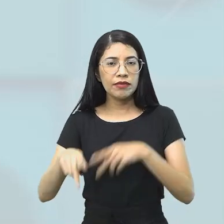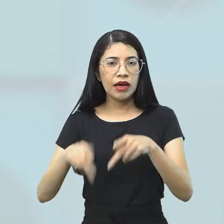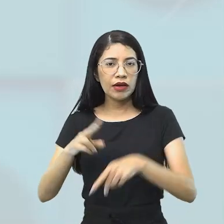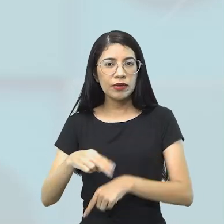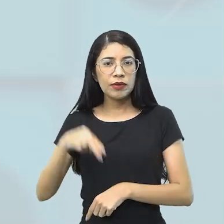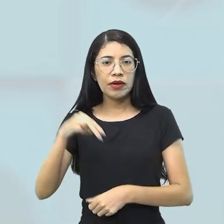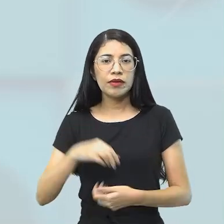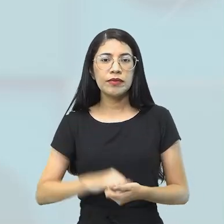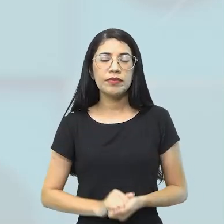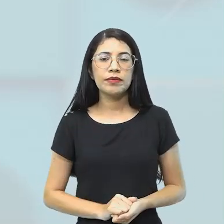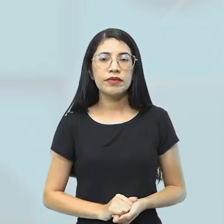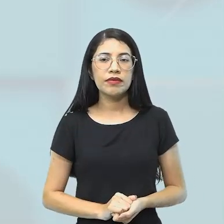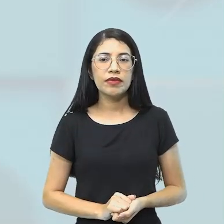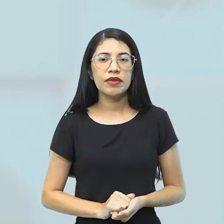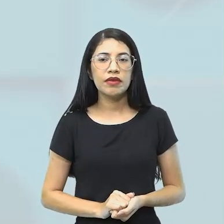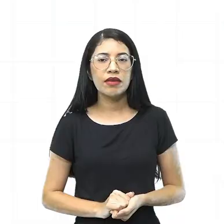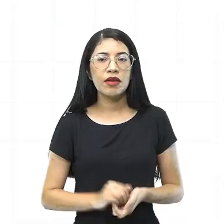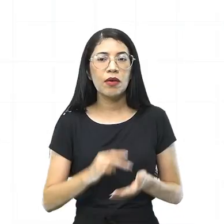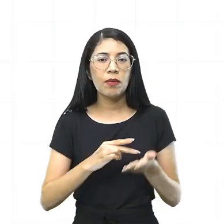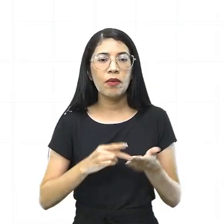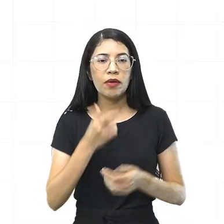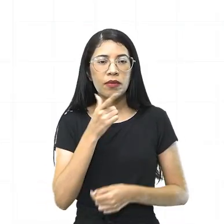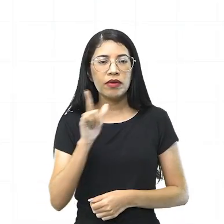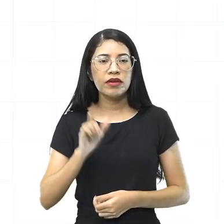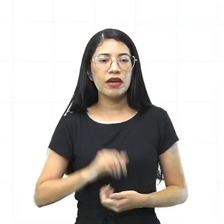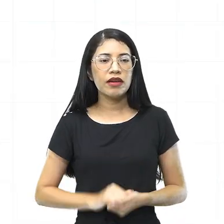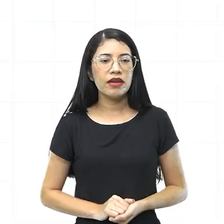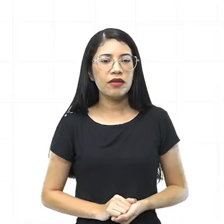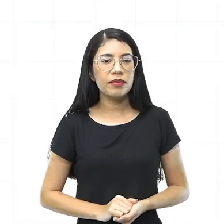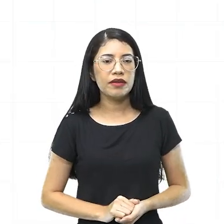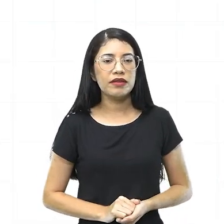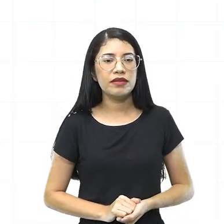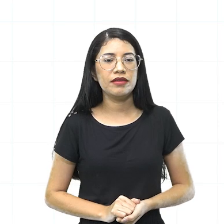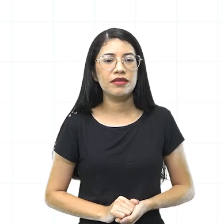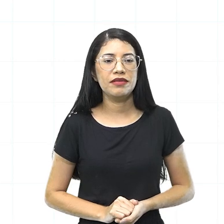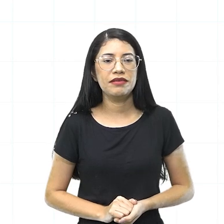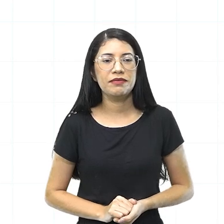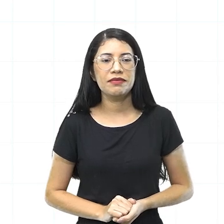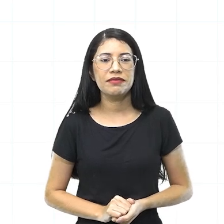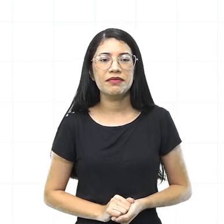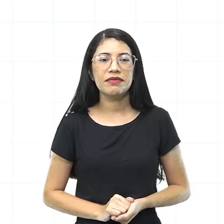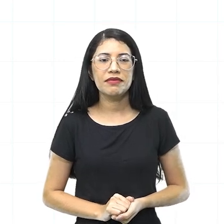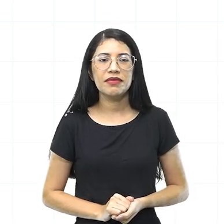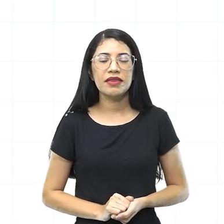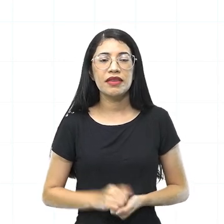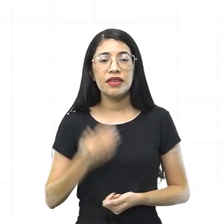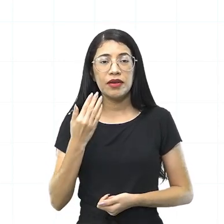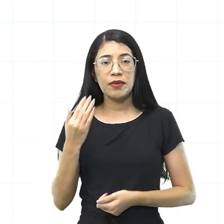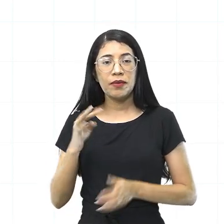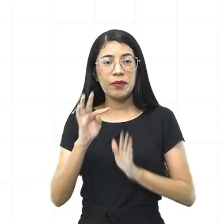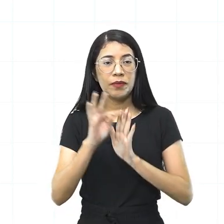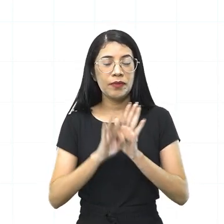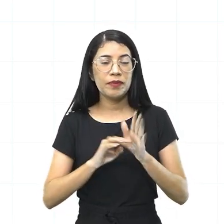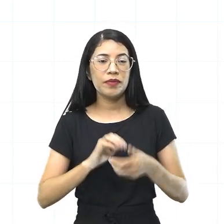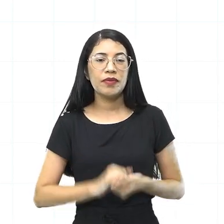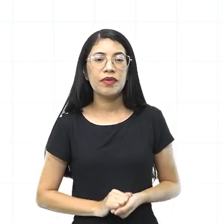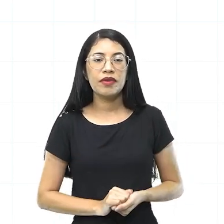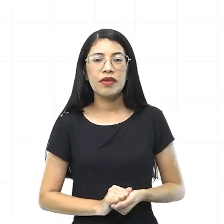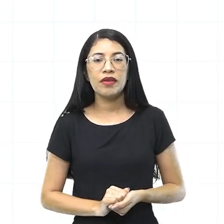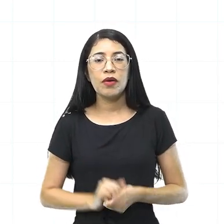o agregado e o operário. Olha só, então vamos lá. O agregado e o